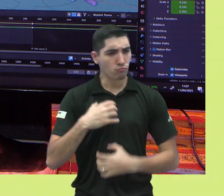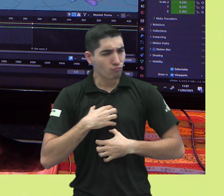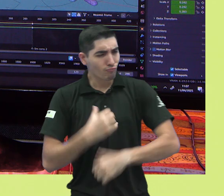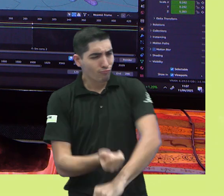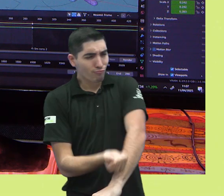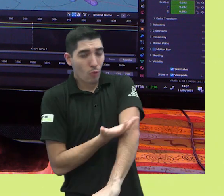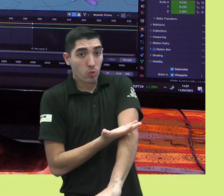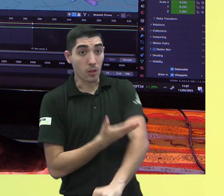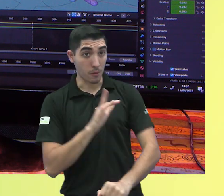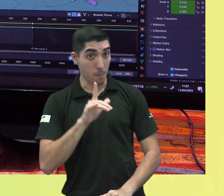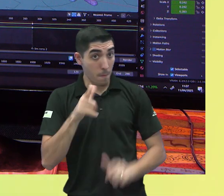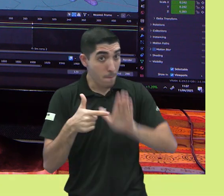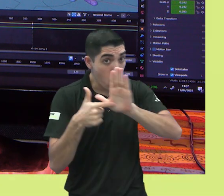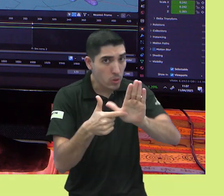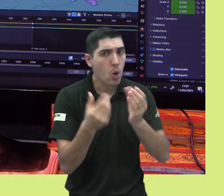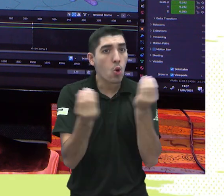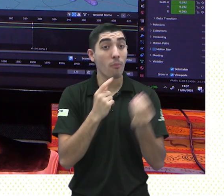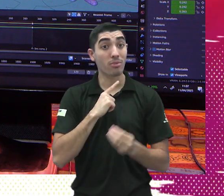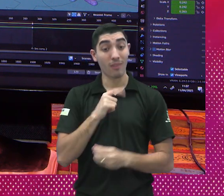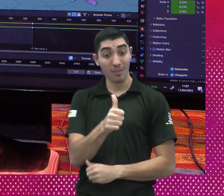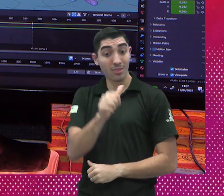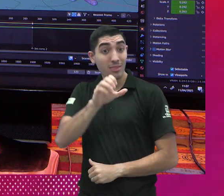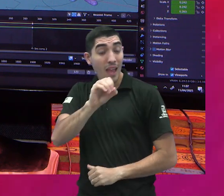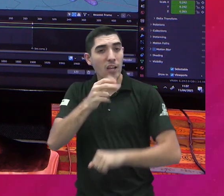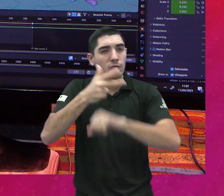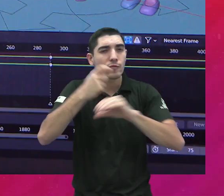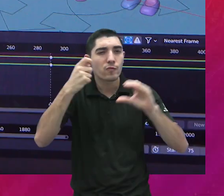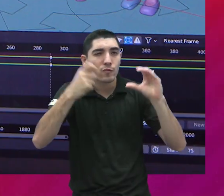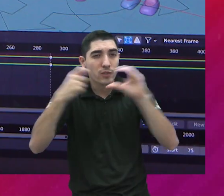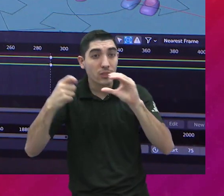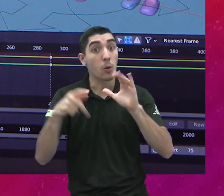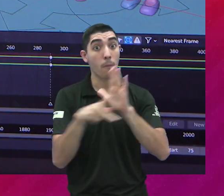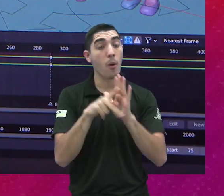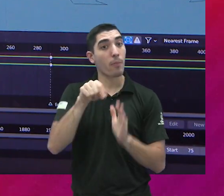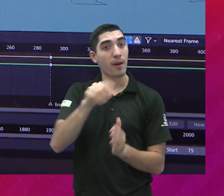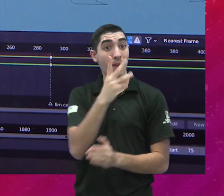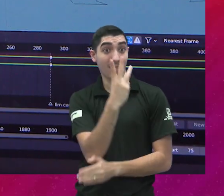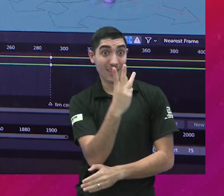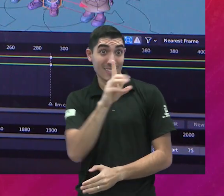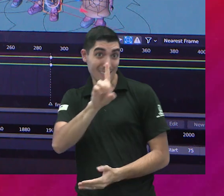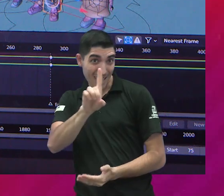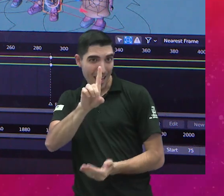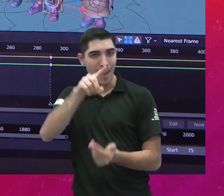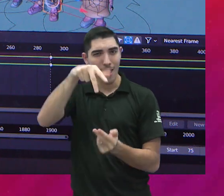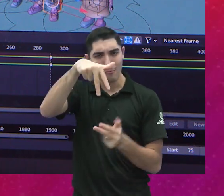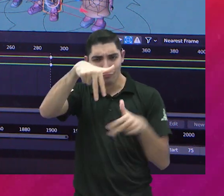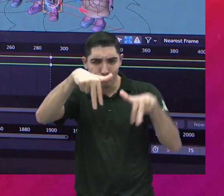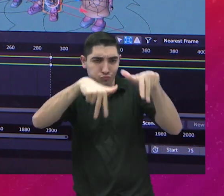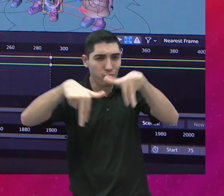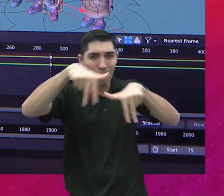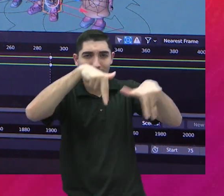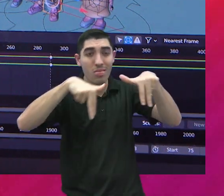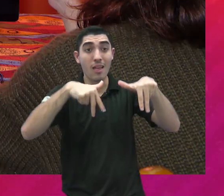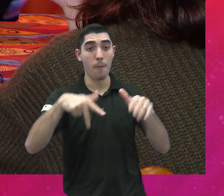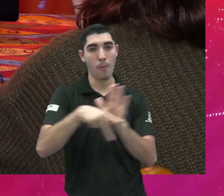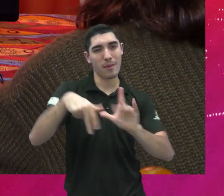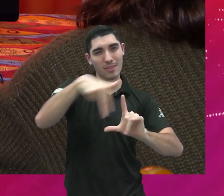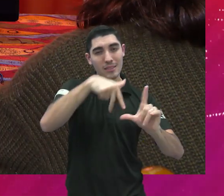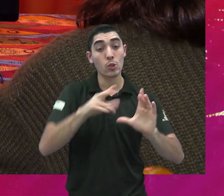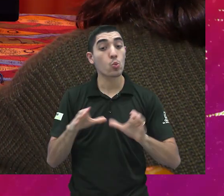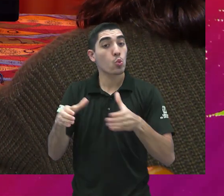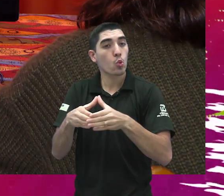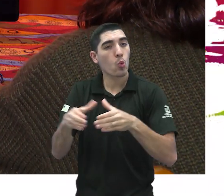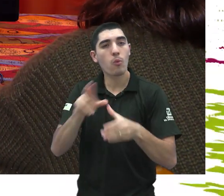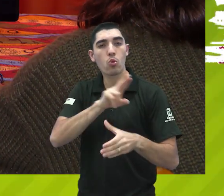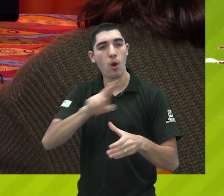vai ver como foi o desenvolvimento dos 10 videoclipes em animação 3D que celebram os 35 anos da Companhia